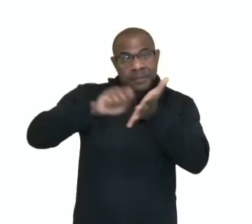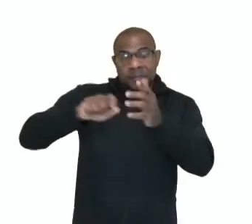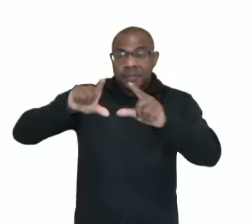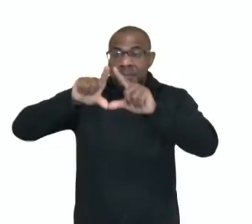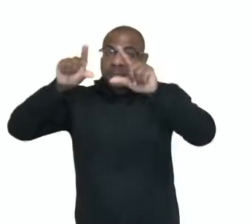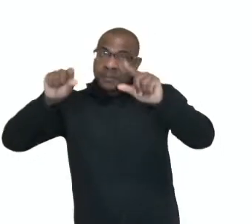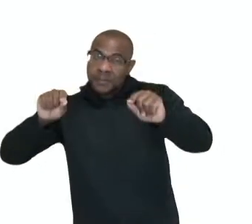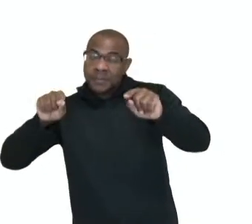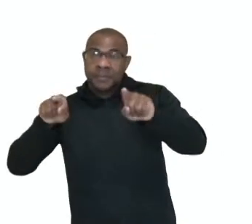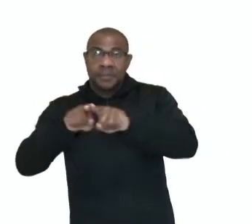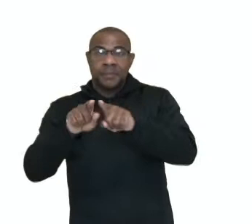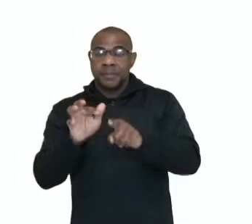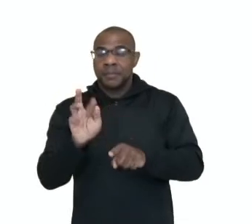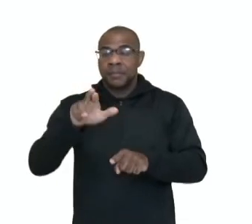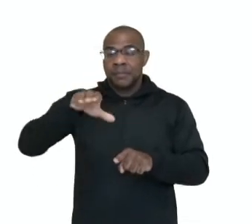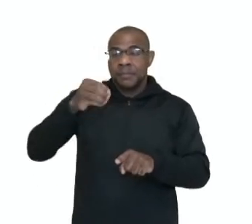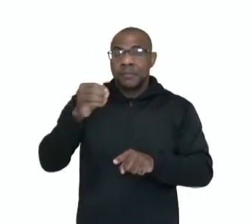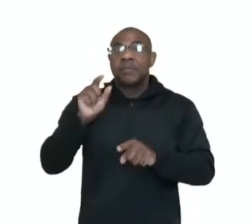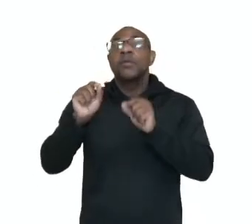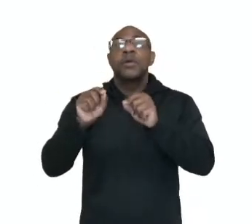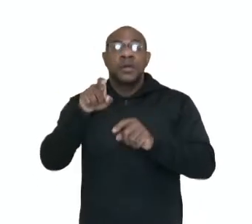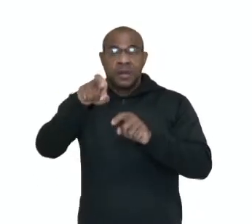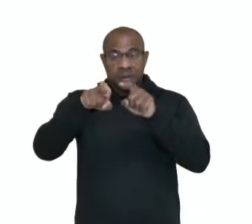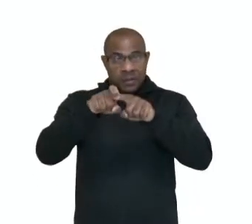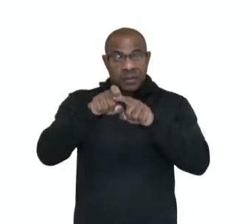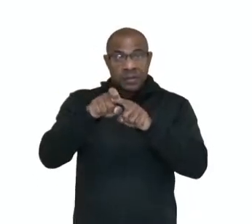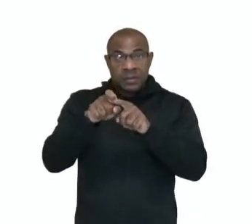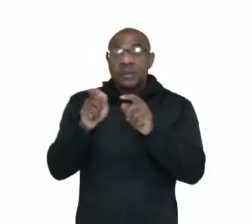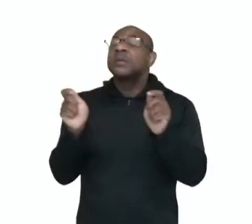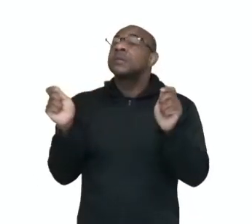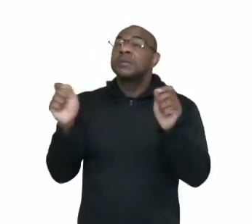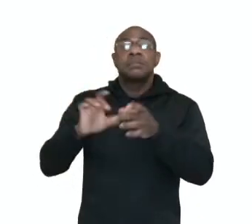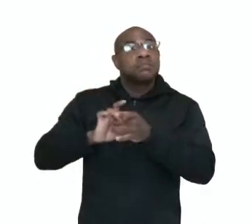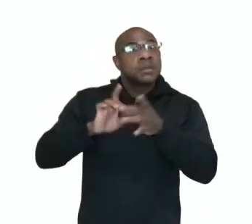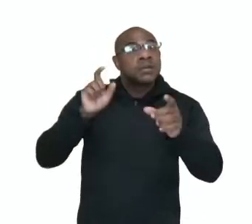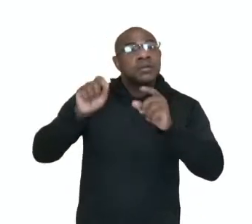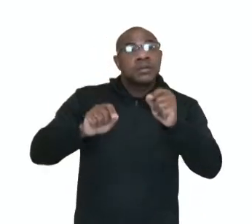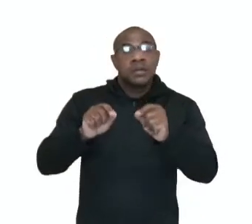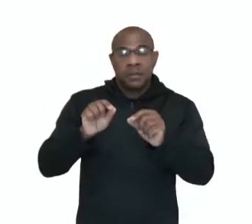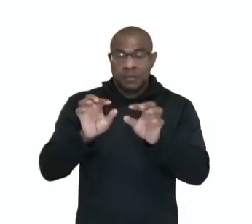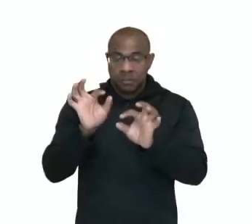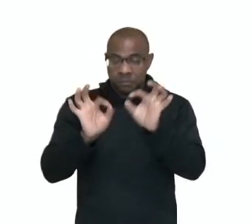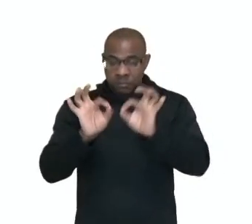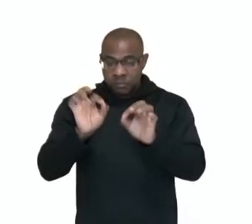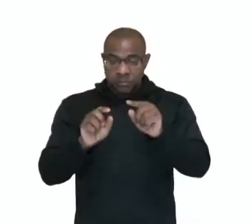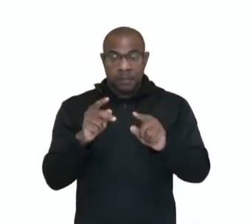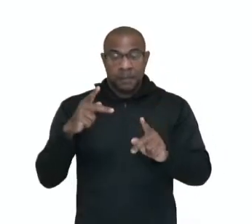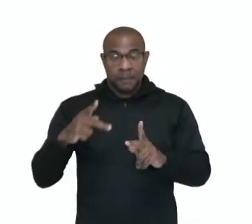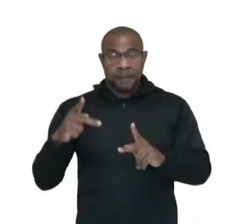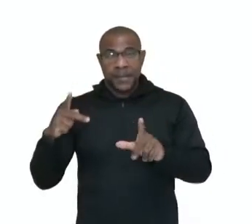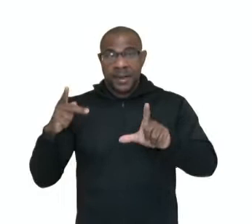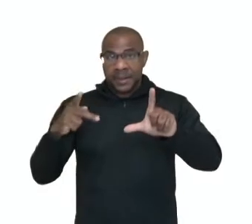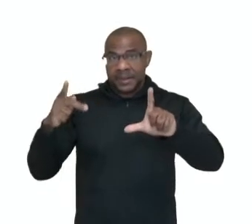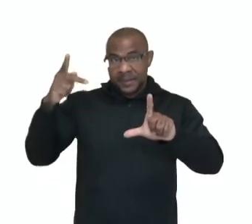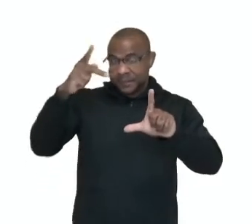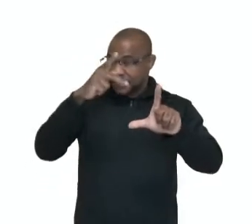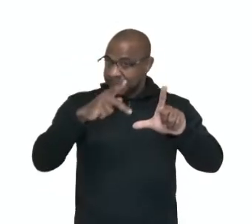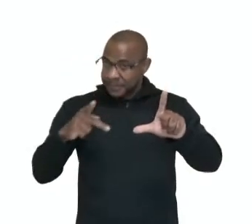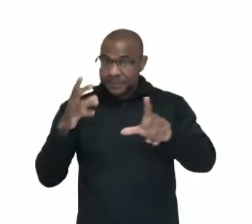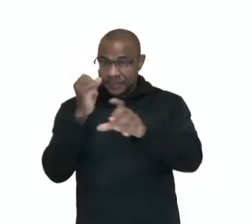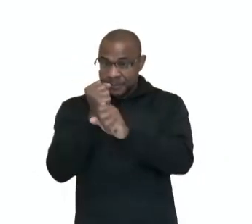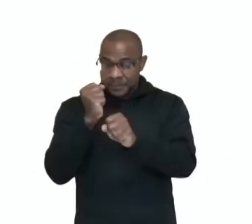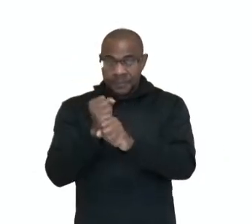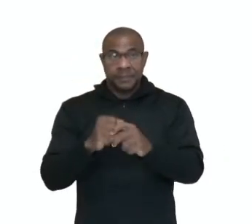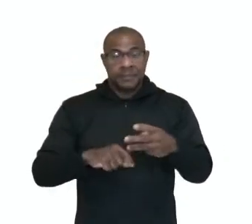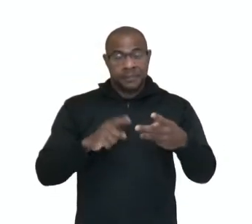fórmula em função de x, que permita calcular a medida do perímetro P da figura. A